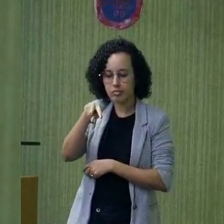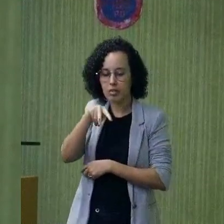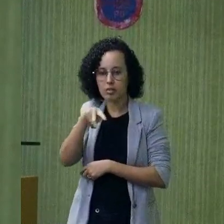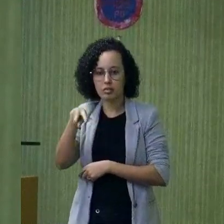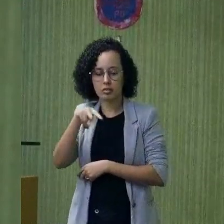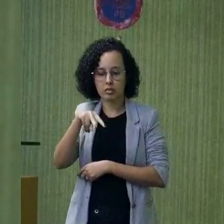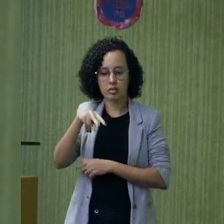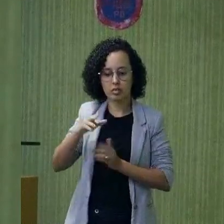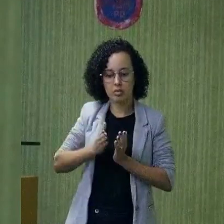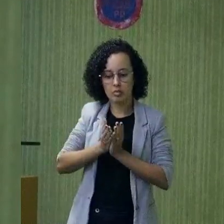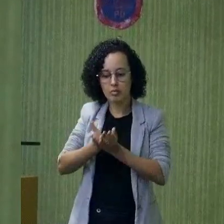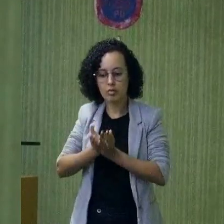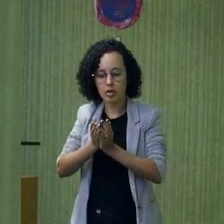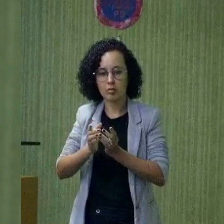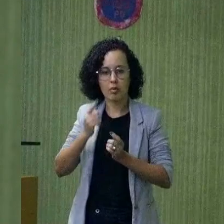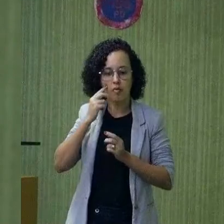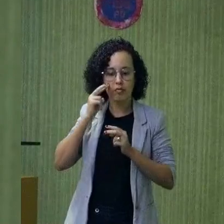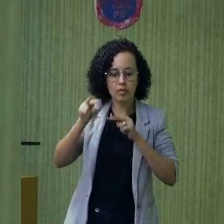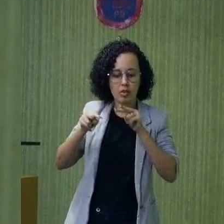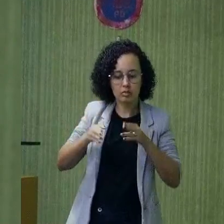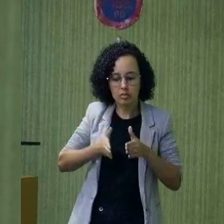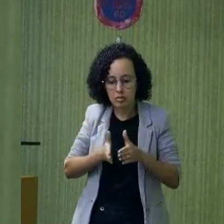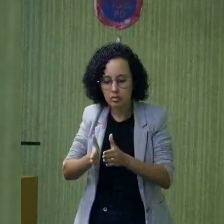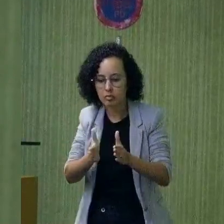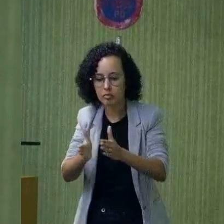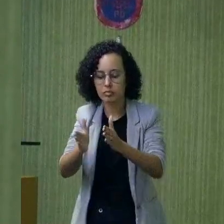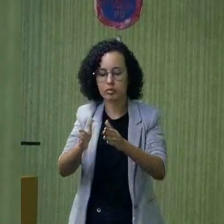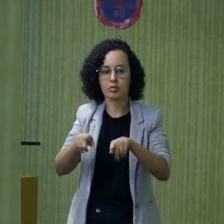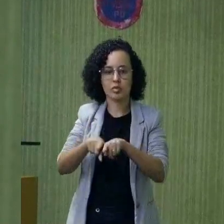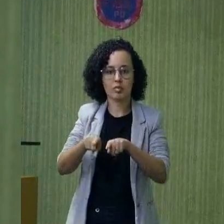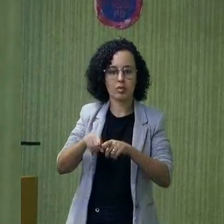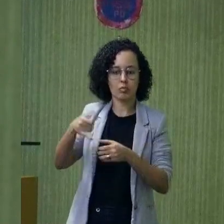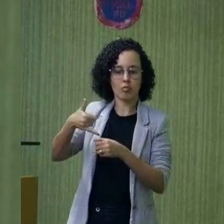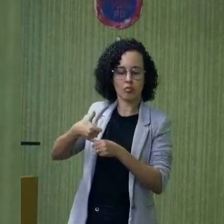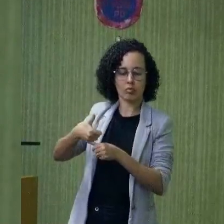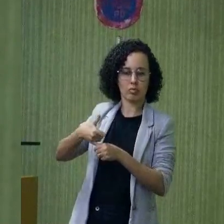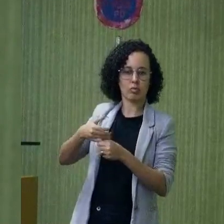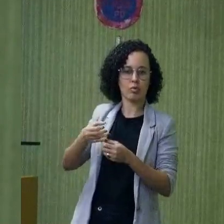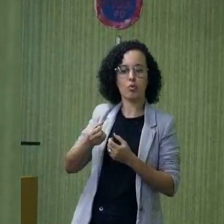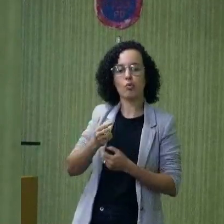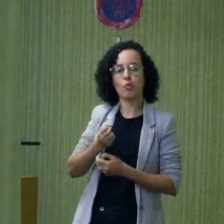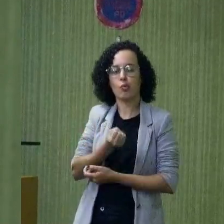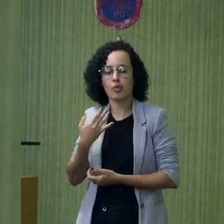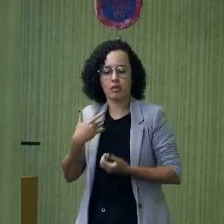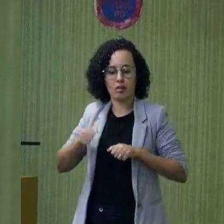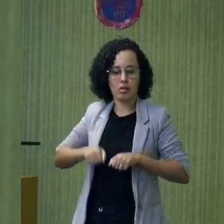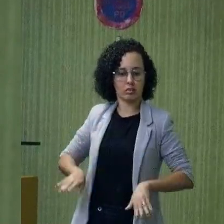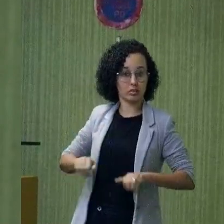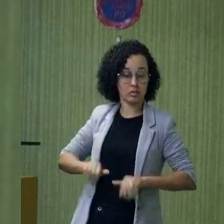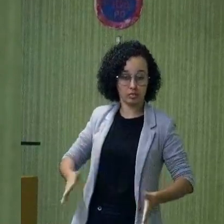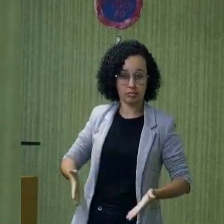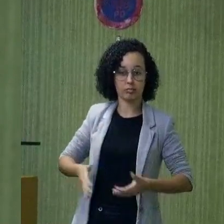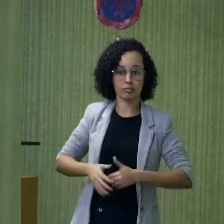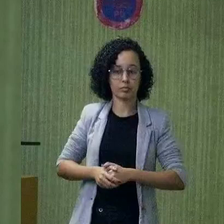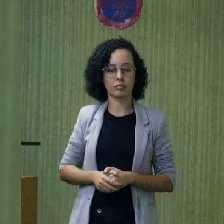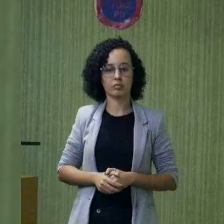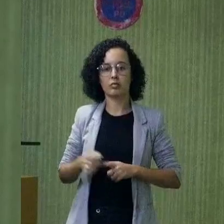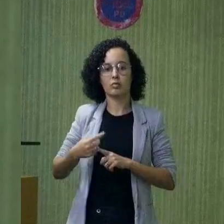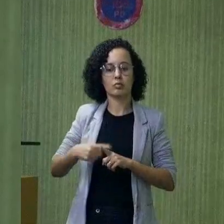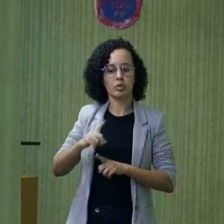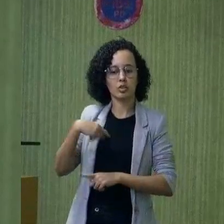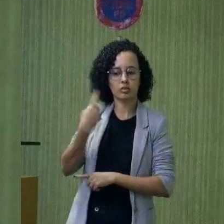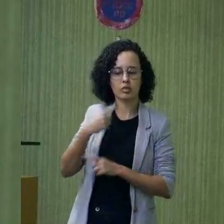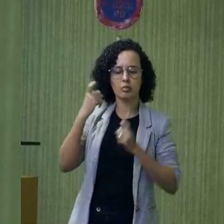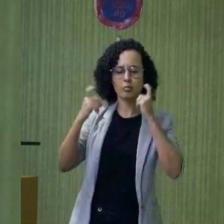Ramis exatamente para eles calcularem a questão do combustível quanto que ia gastar para eh porque a gente tava